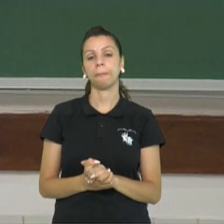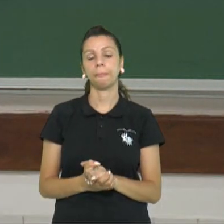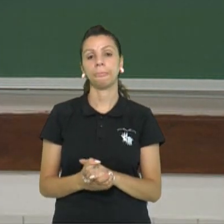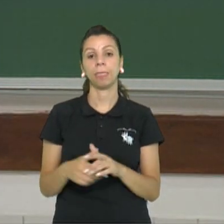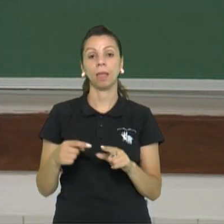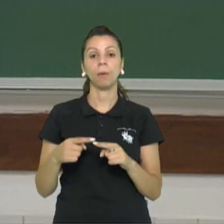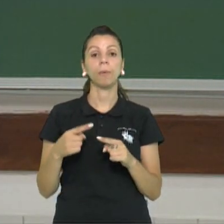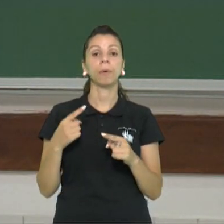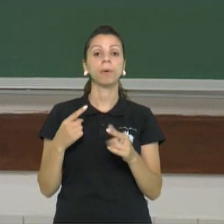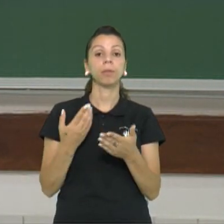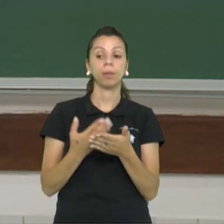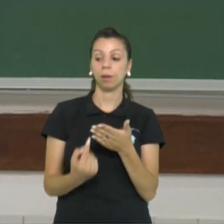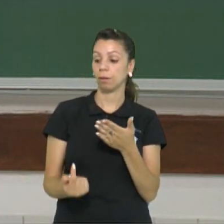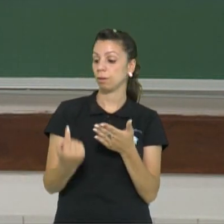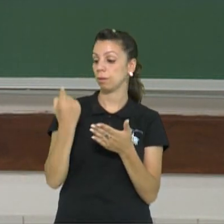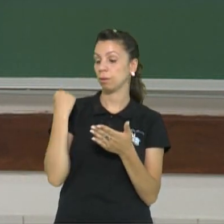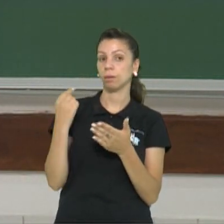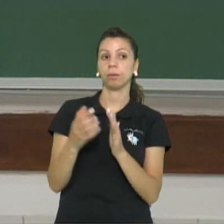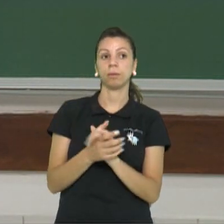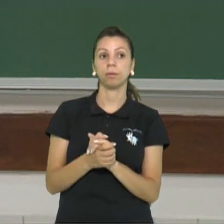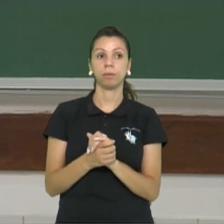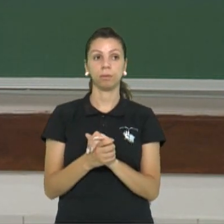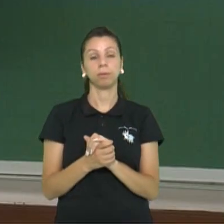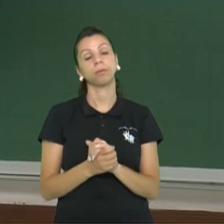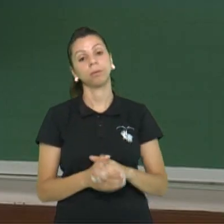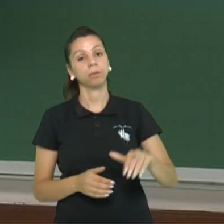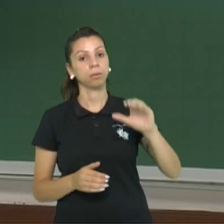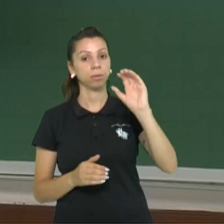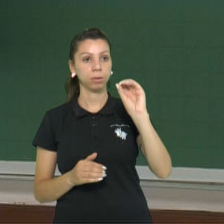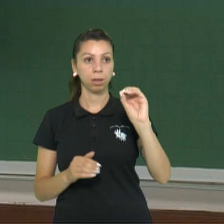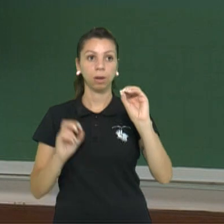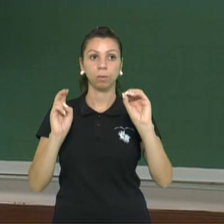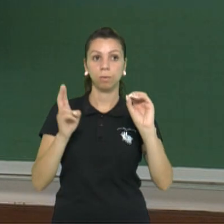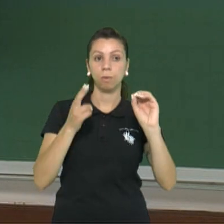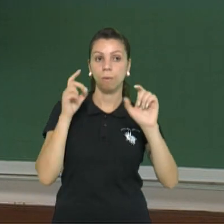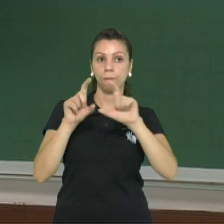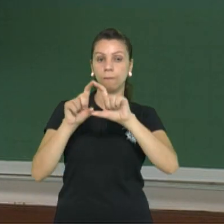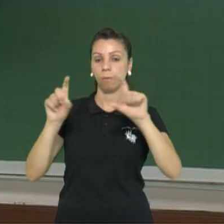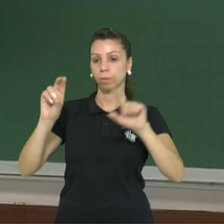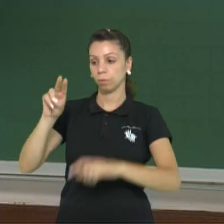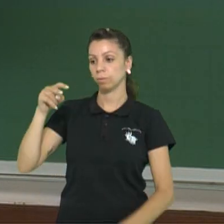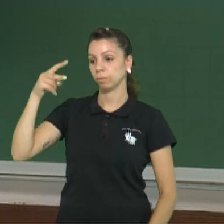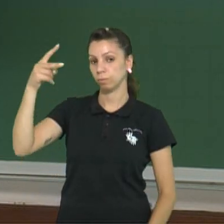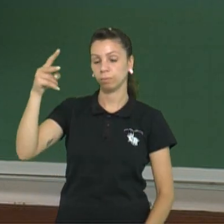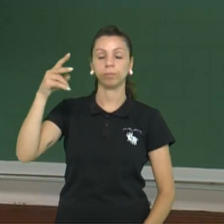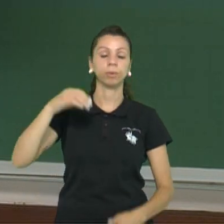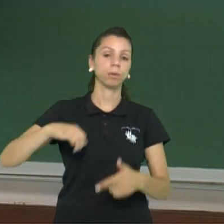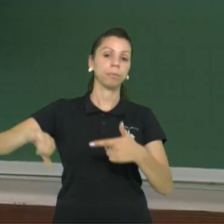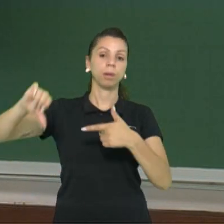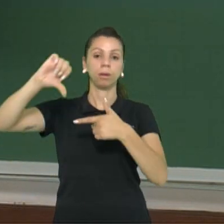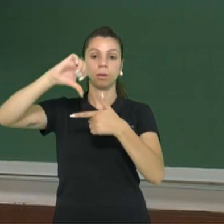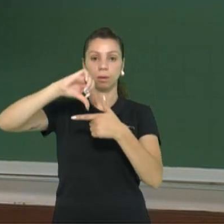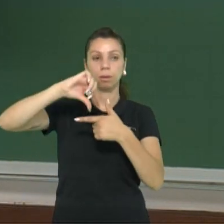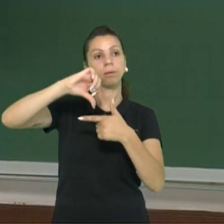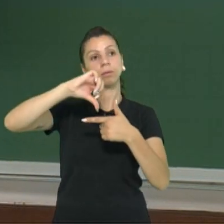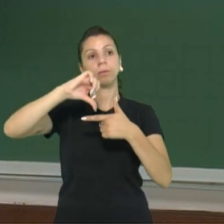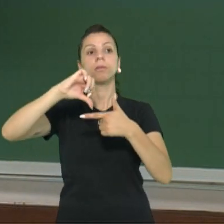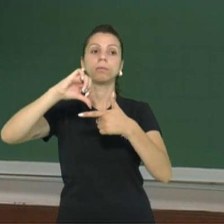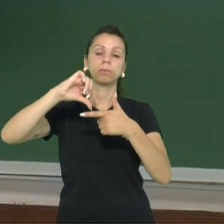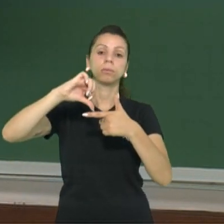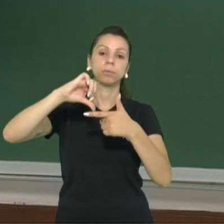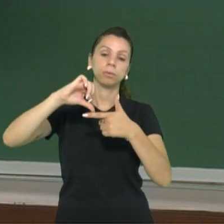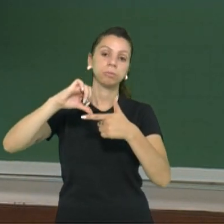aula anterior, nós vimos zero ou raízes da função quadrática, situações, problemas envolvendo zeros de uma